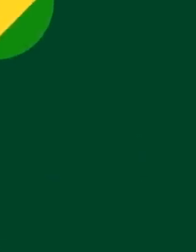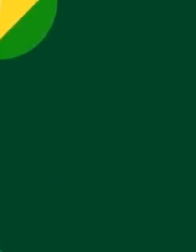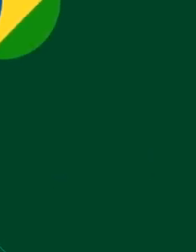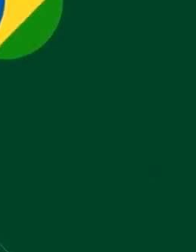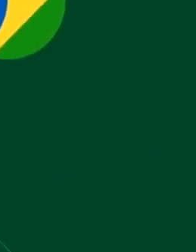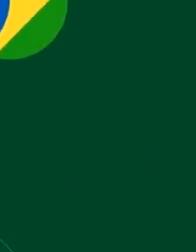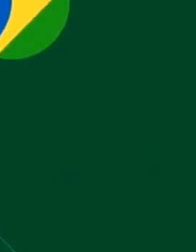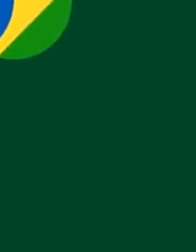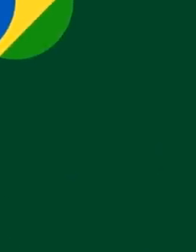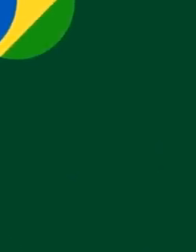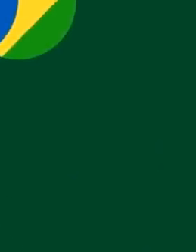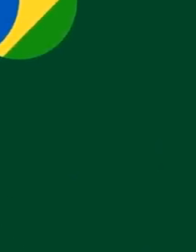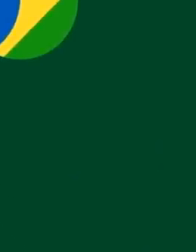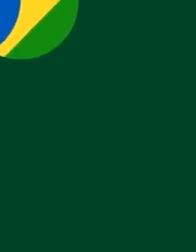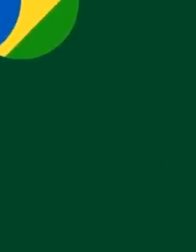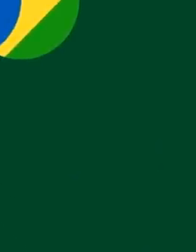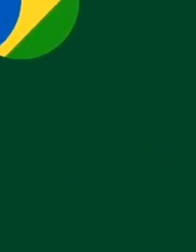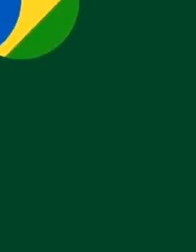Momento Saúde